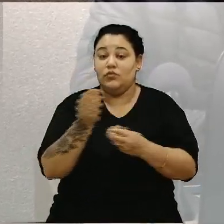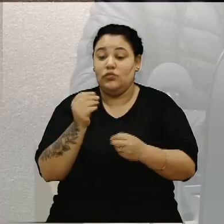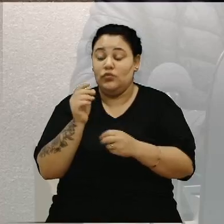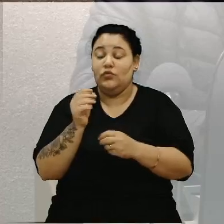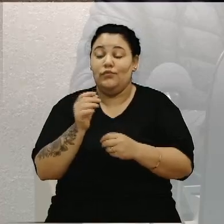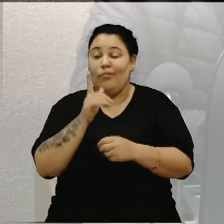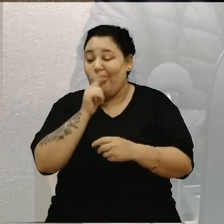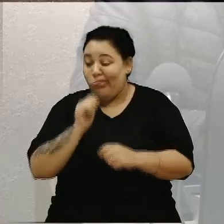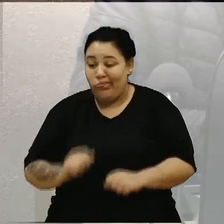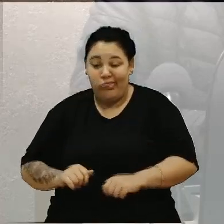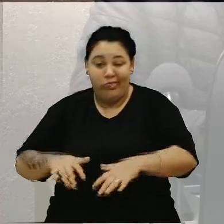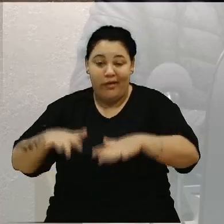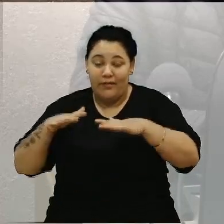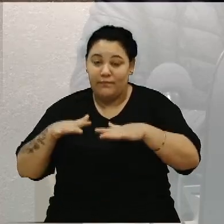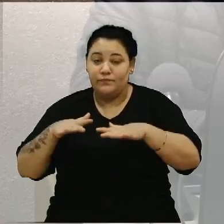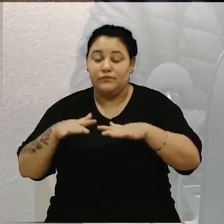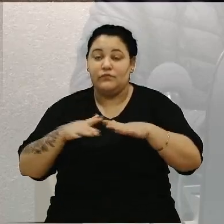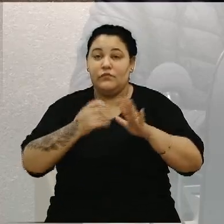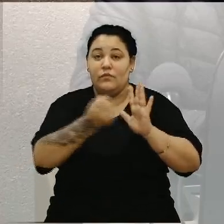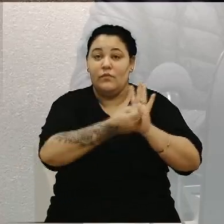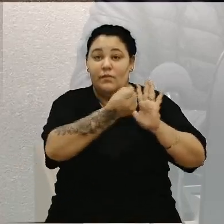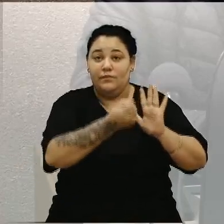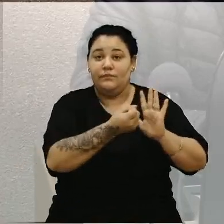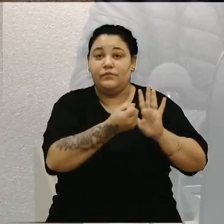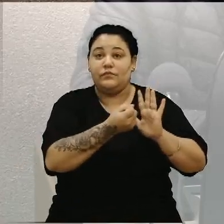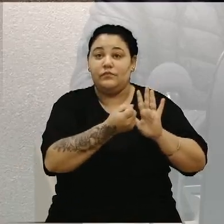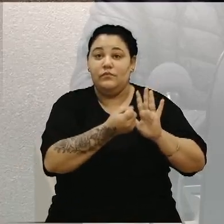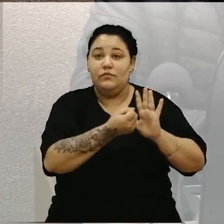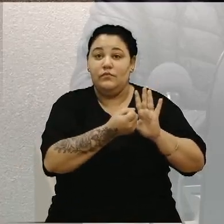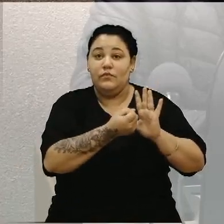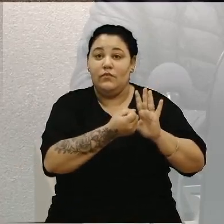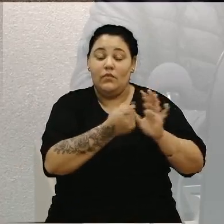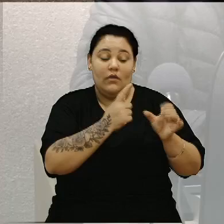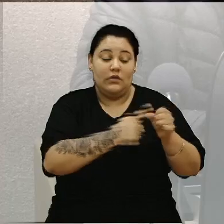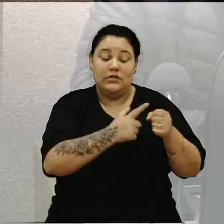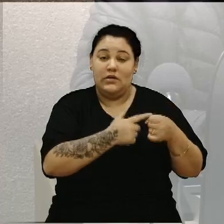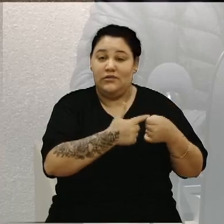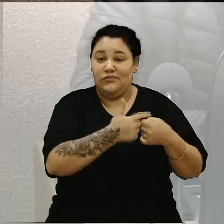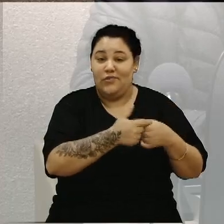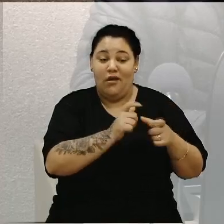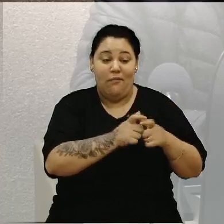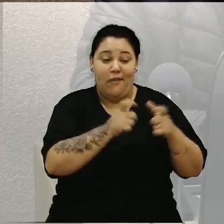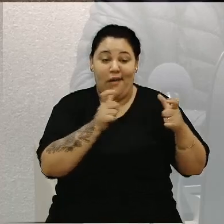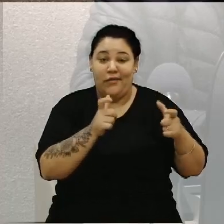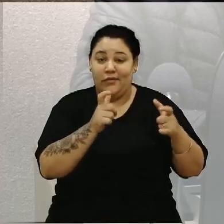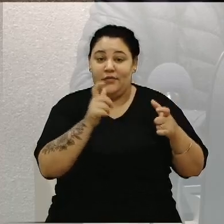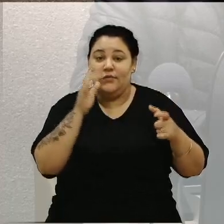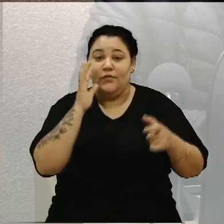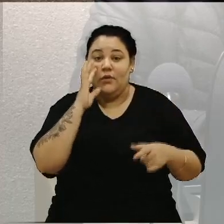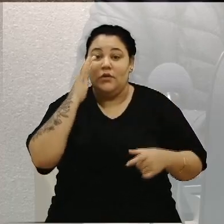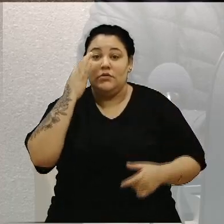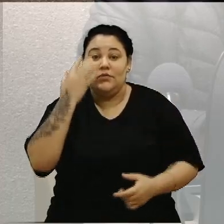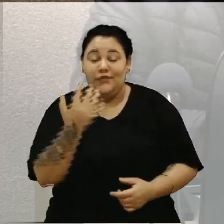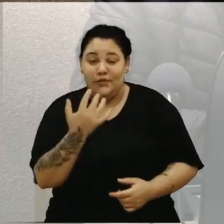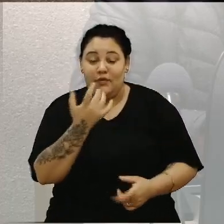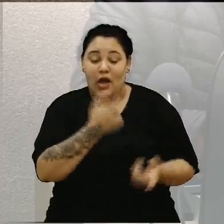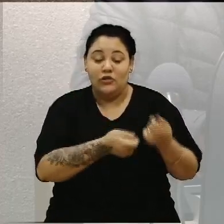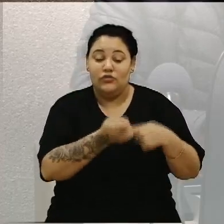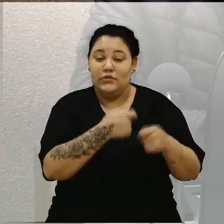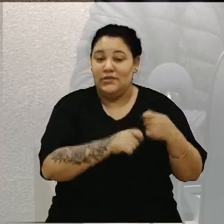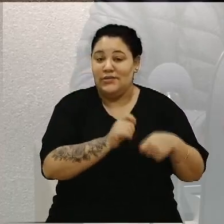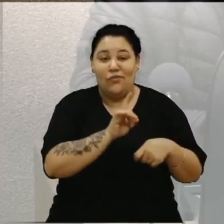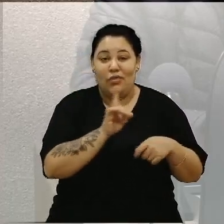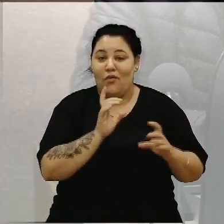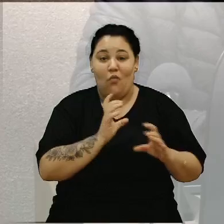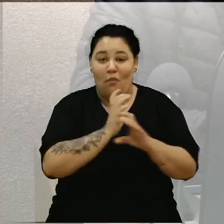né, históricos que aconteciam na cidade, em grande parte foram resolvidos por essa administração, não na sua totalidade,